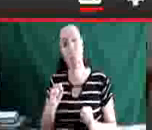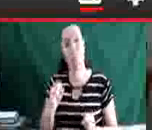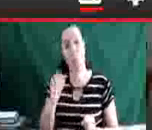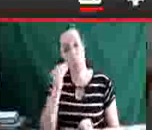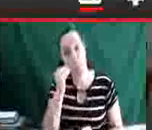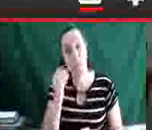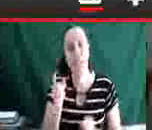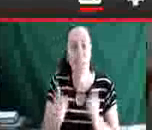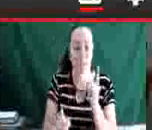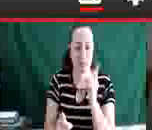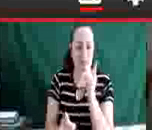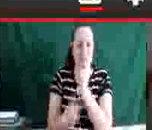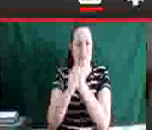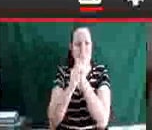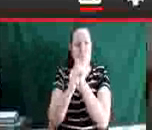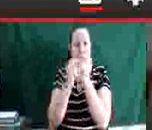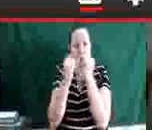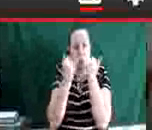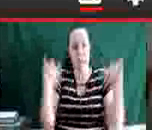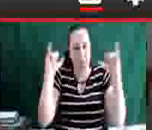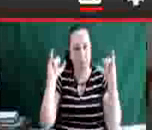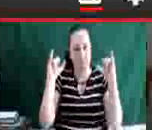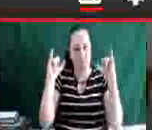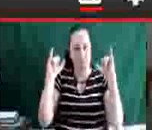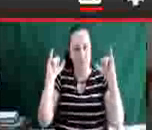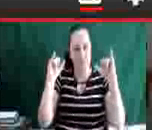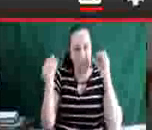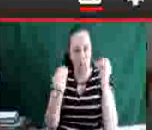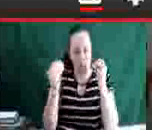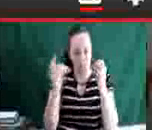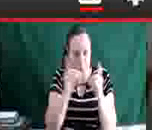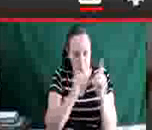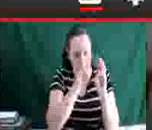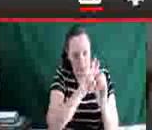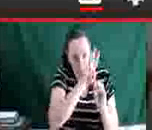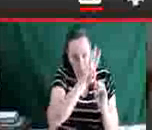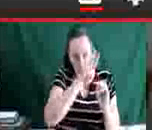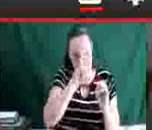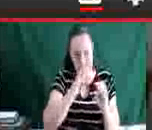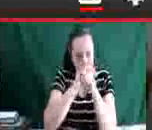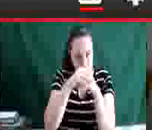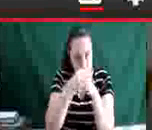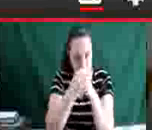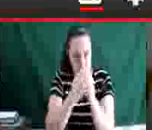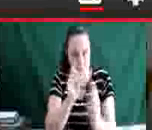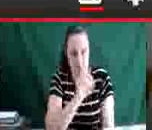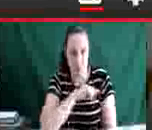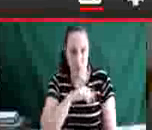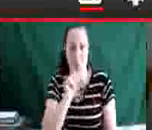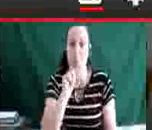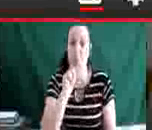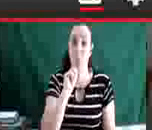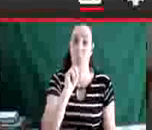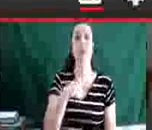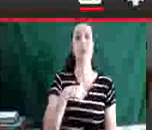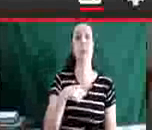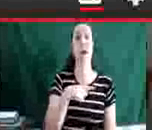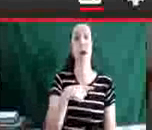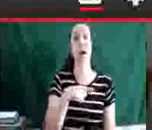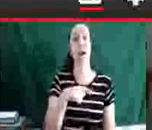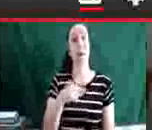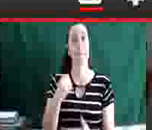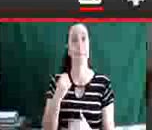recursivo, e aí vai no servidor DNS, aí ele fala para ele onde está o site web, onde está o e-mail, ele devolve para o navegador. Isso em questões